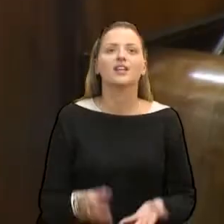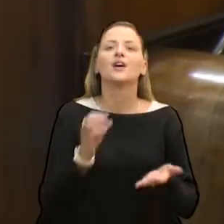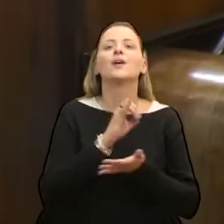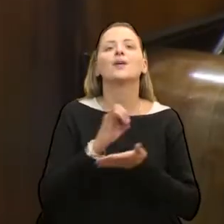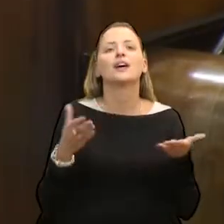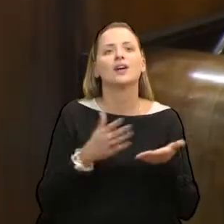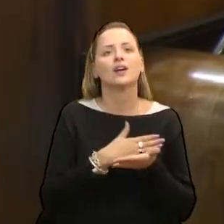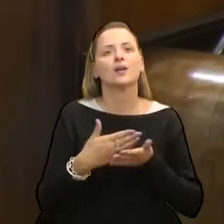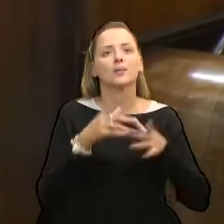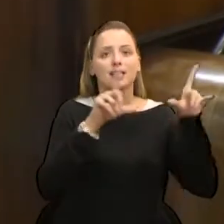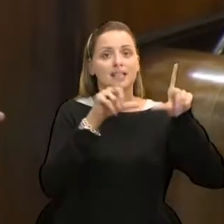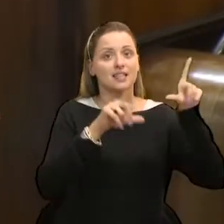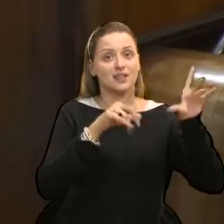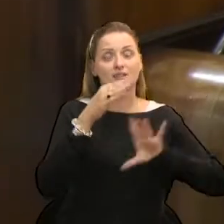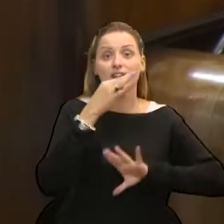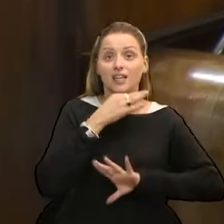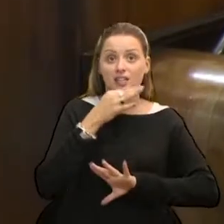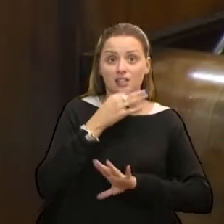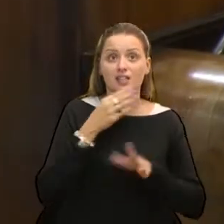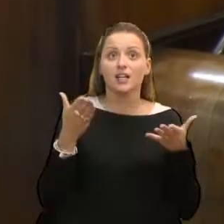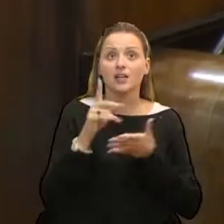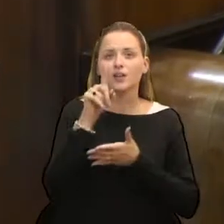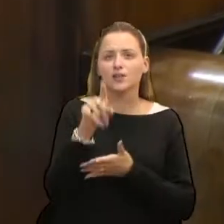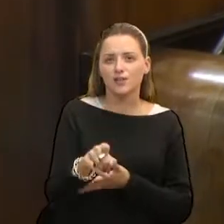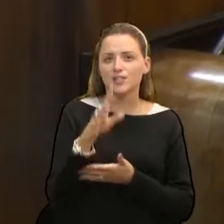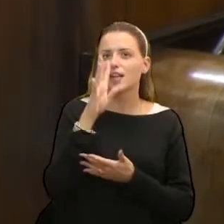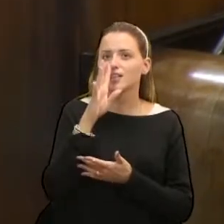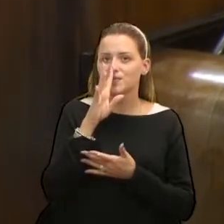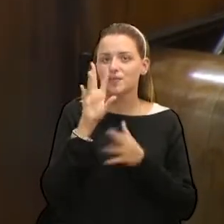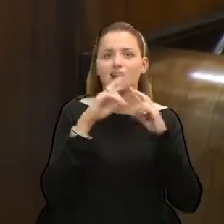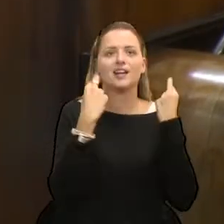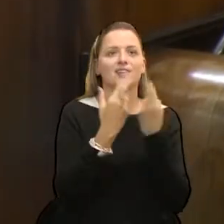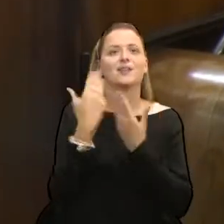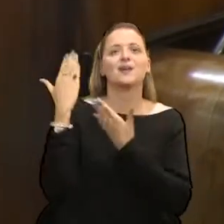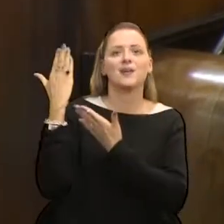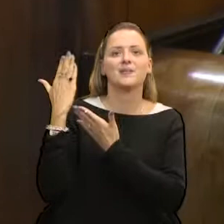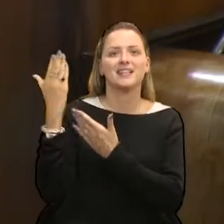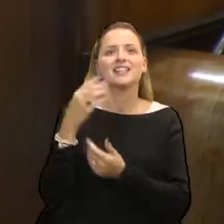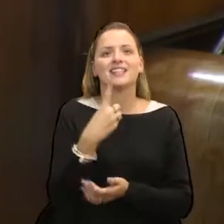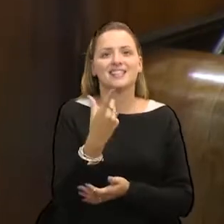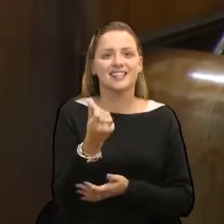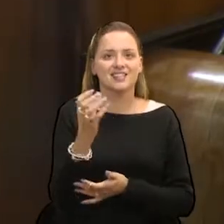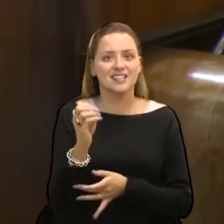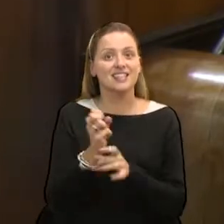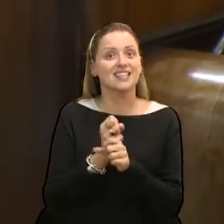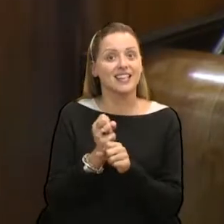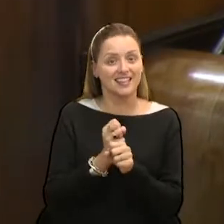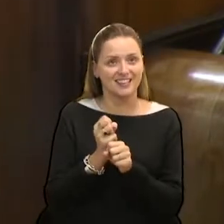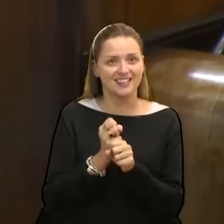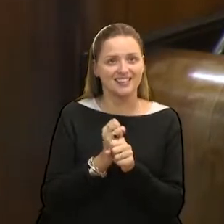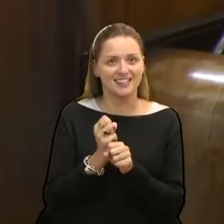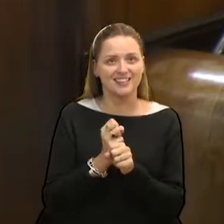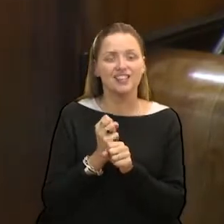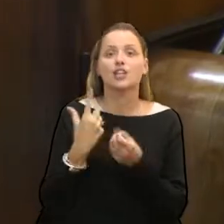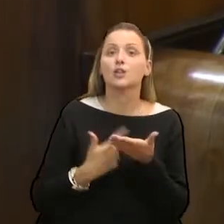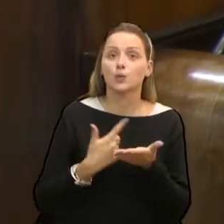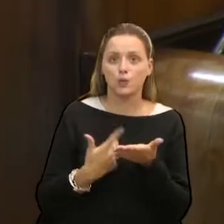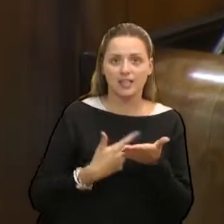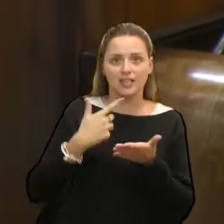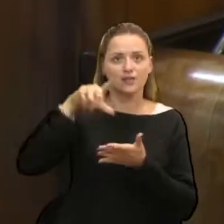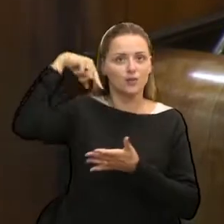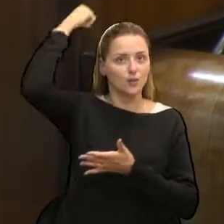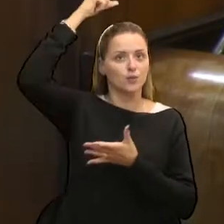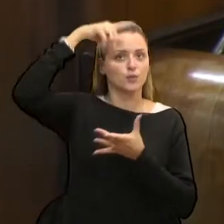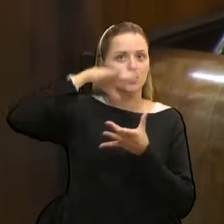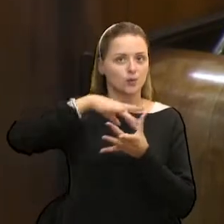Olá, no ar TV Câmara Caxias. A partir de agora você confere a sessão solene em homenagem aos 160 anos do Livro dos